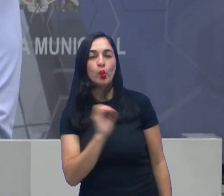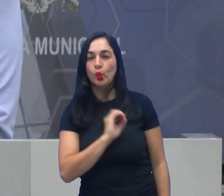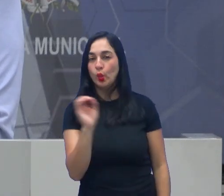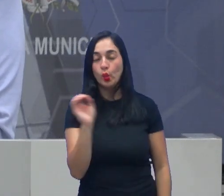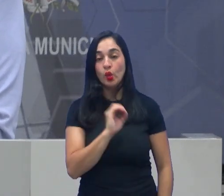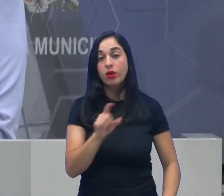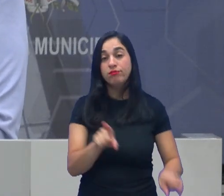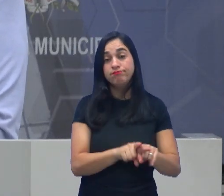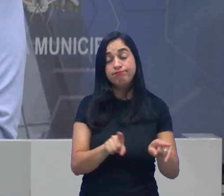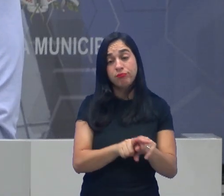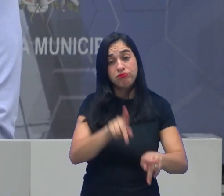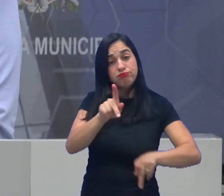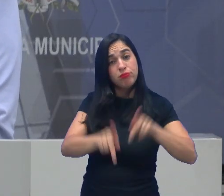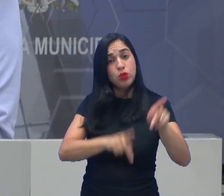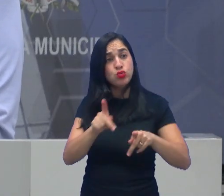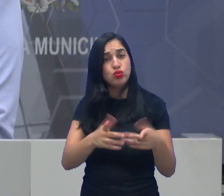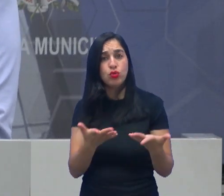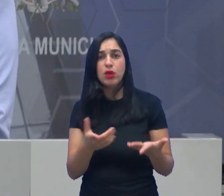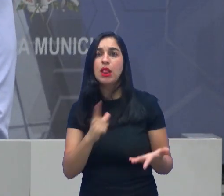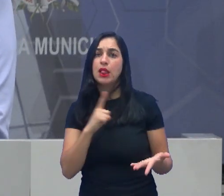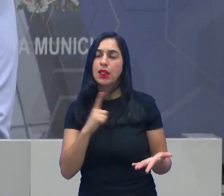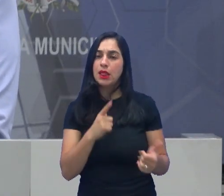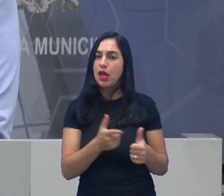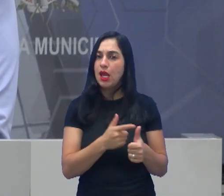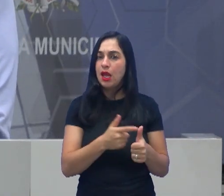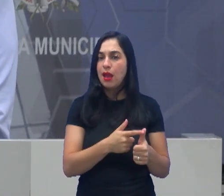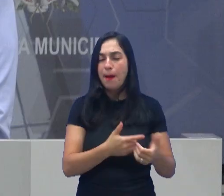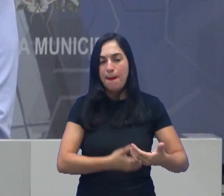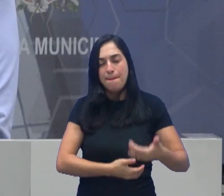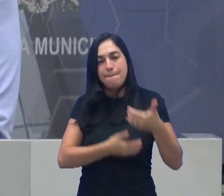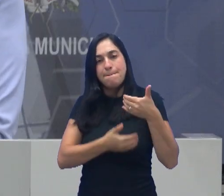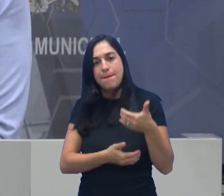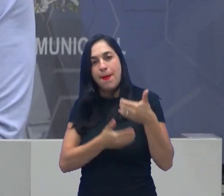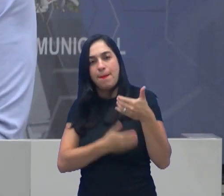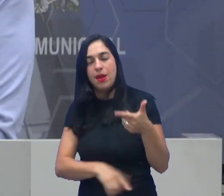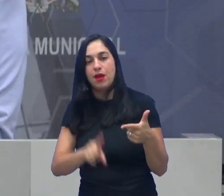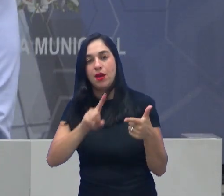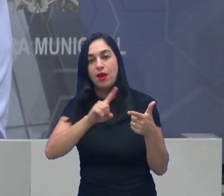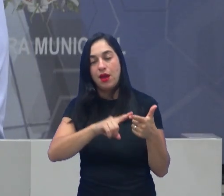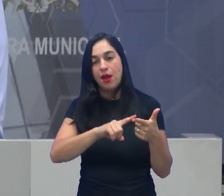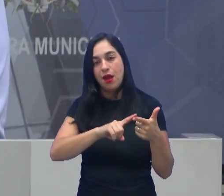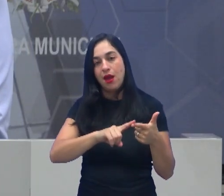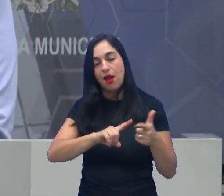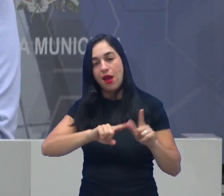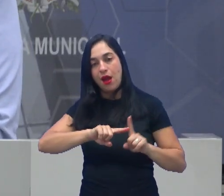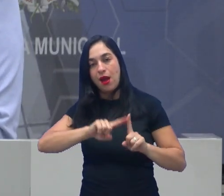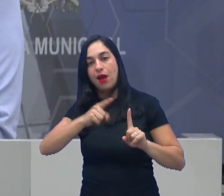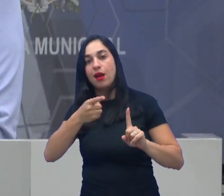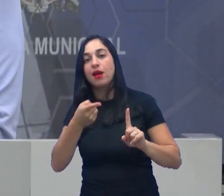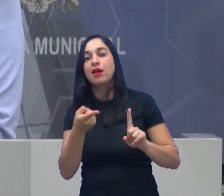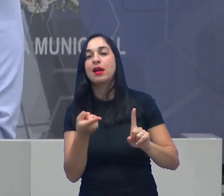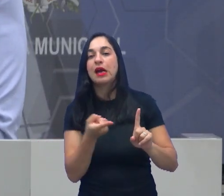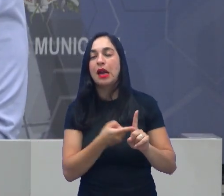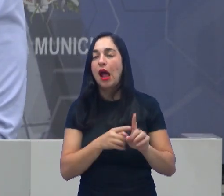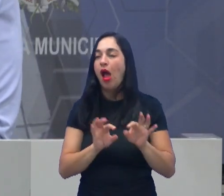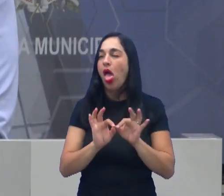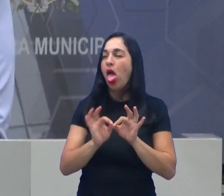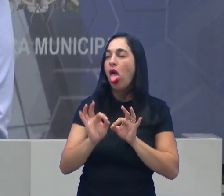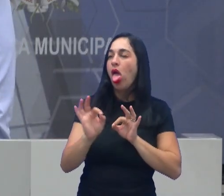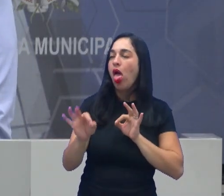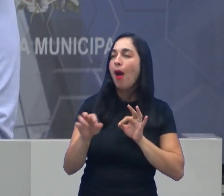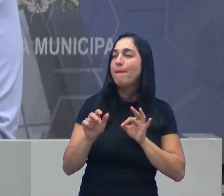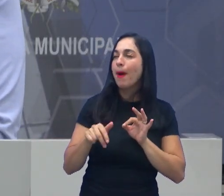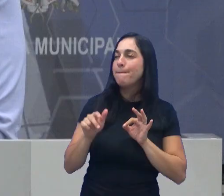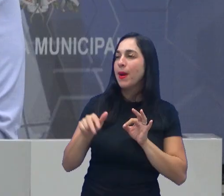idoso, mulher com criança no colo, grávida, andando 1,5 km, porque o ônibus foi